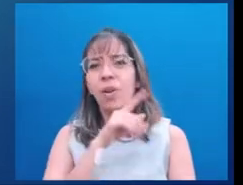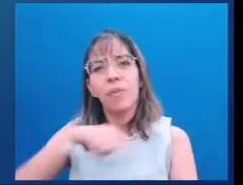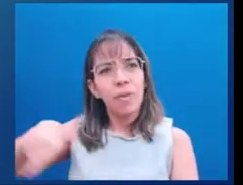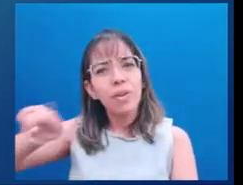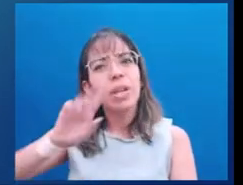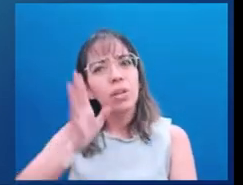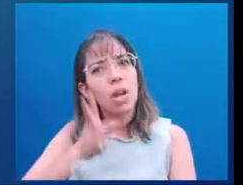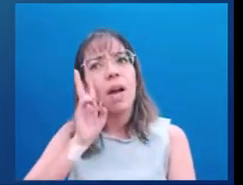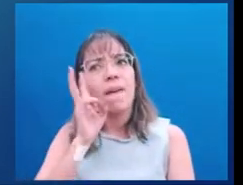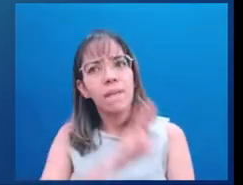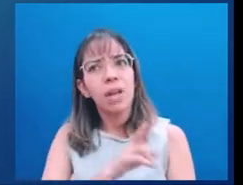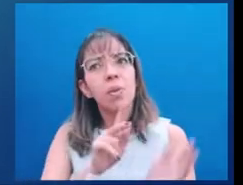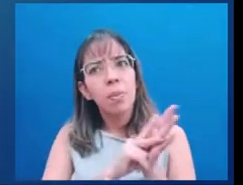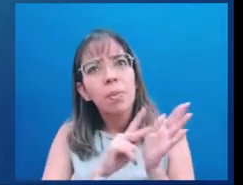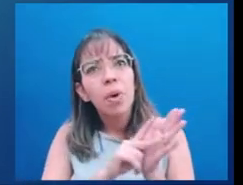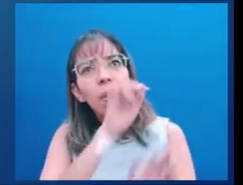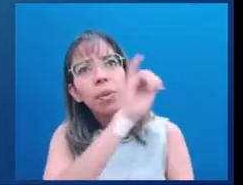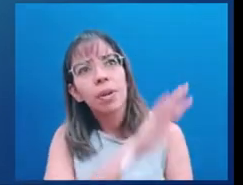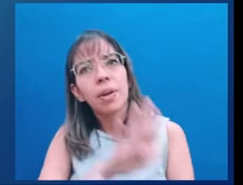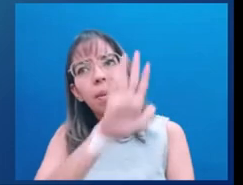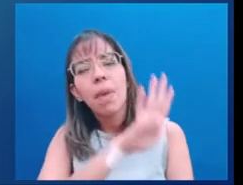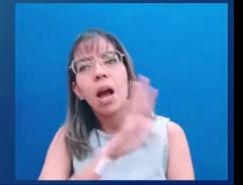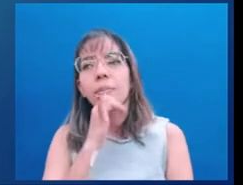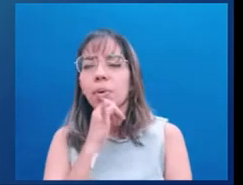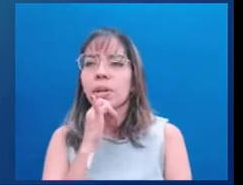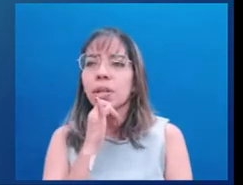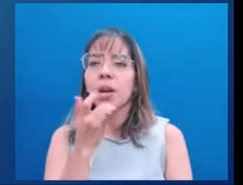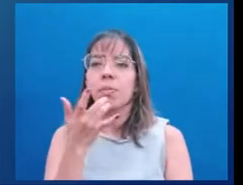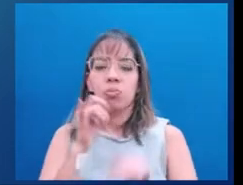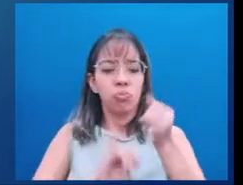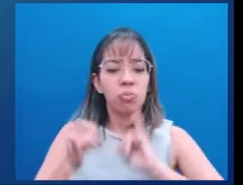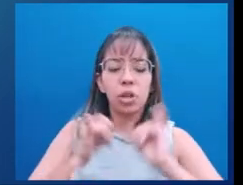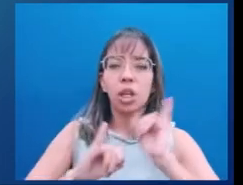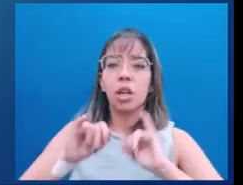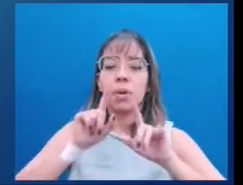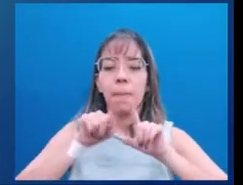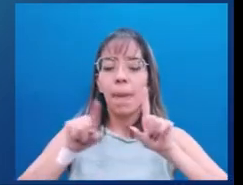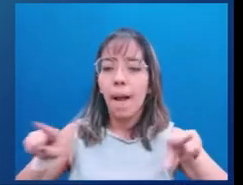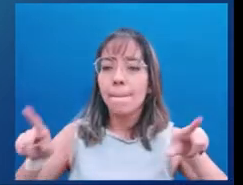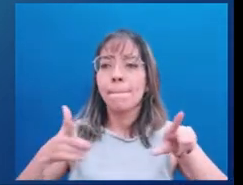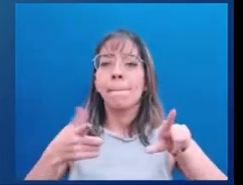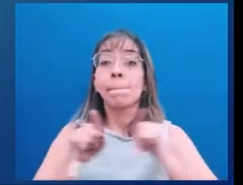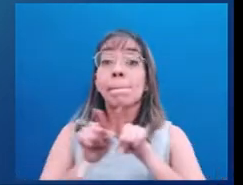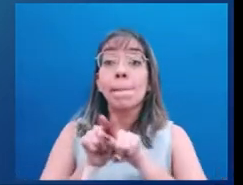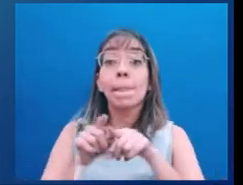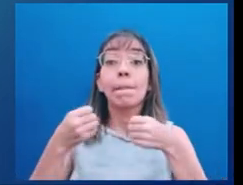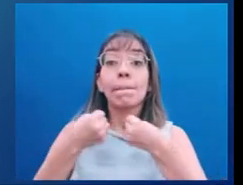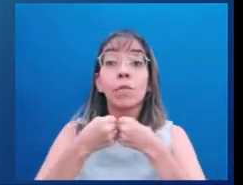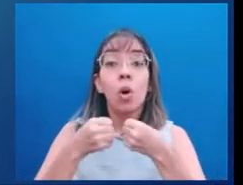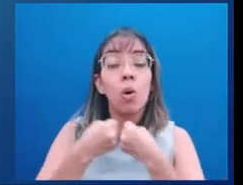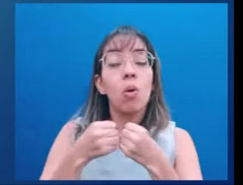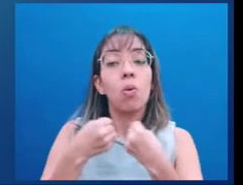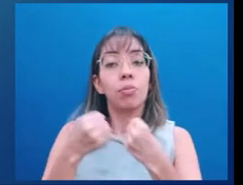Então, todo mundo já viu um pictograma na vida, né? A gente vê isso nas embalagens de produtos químicos, a gente vê isso